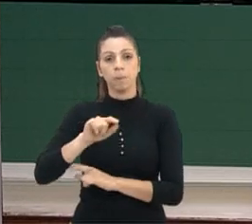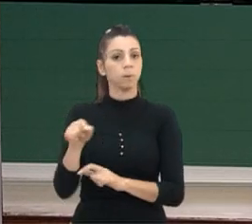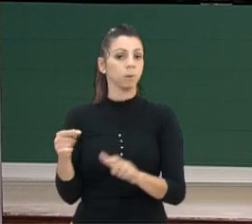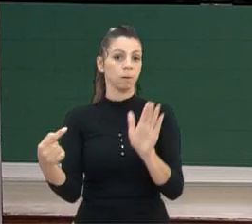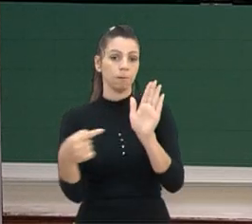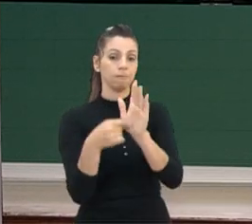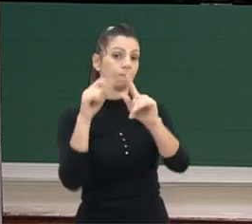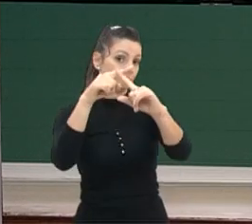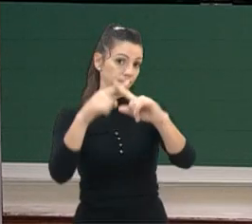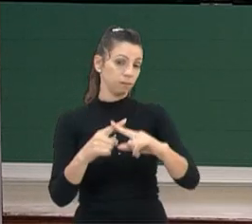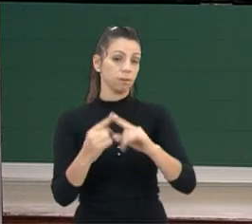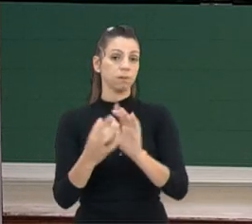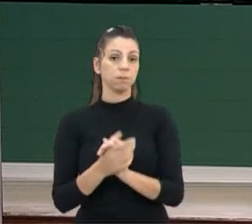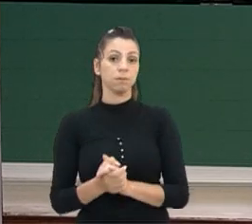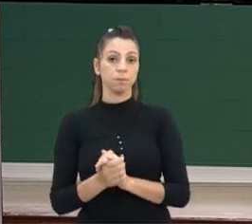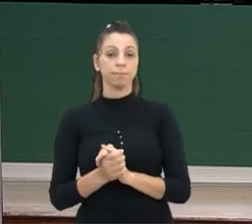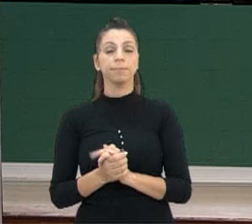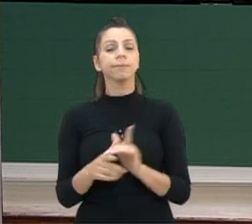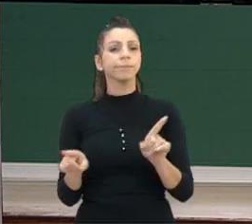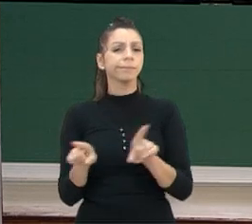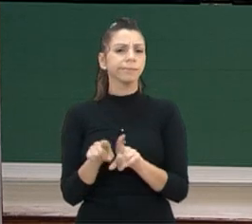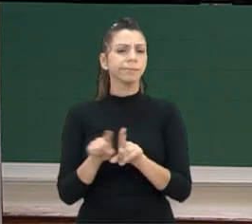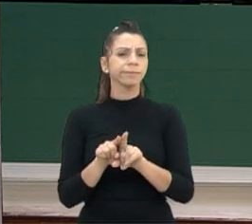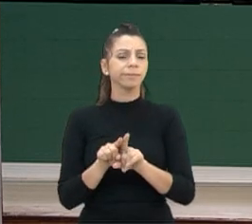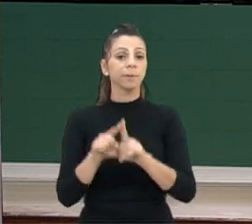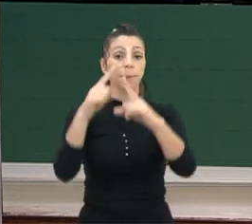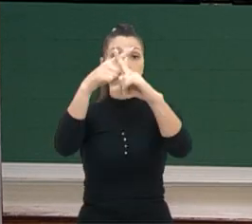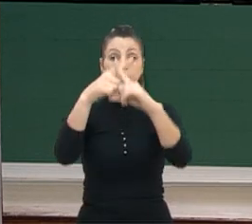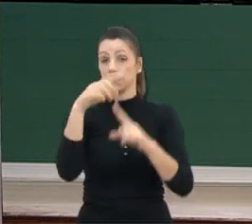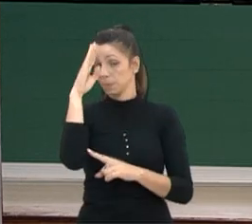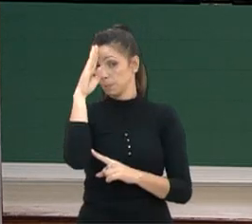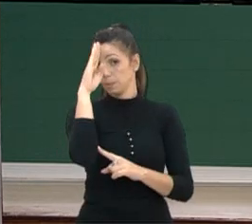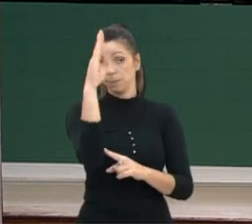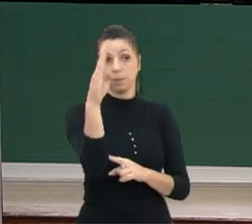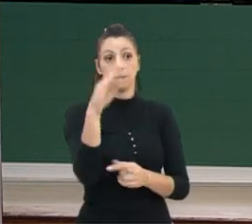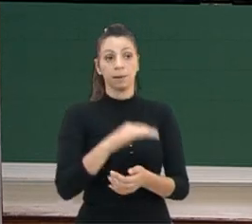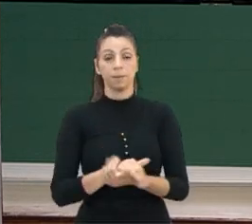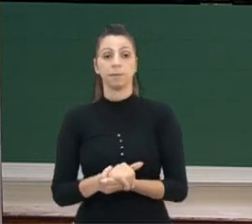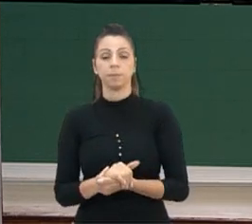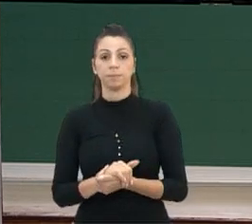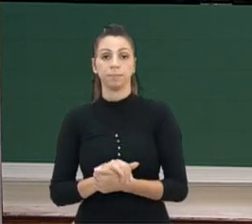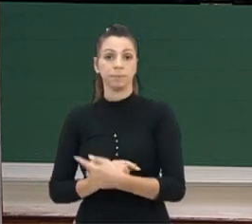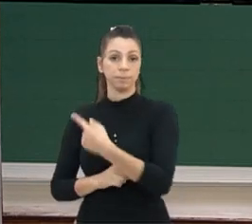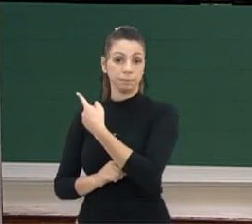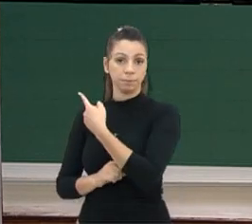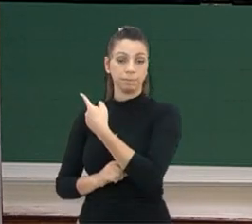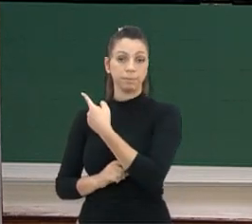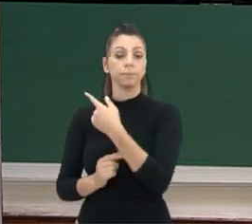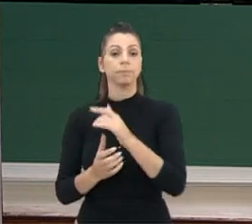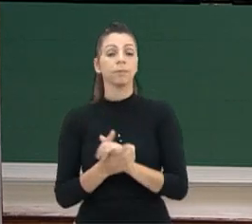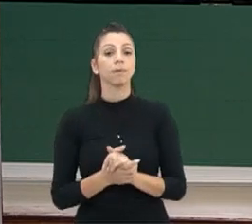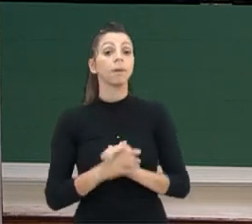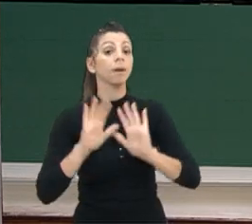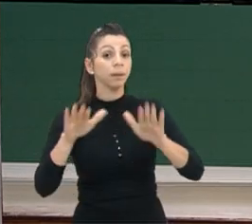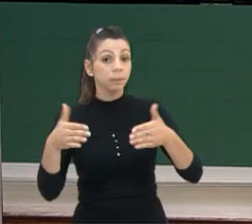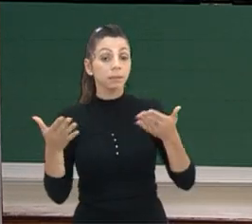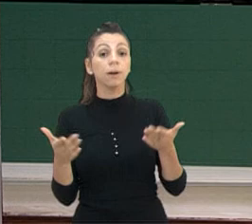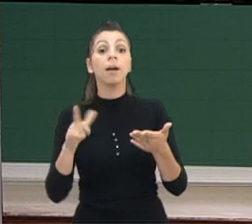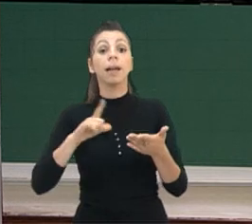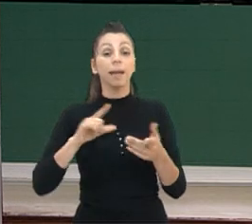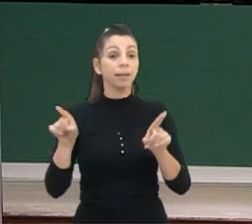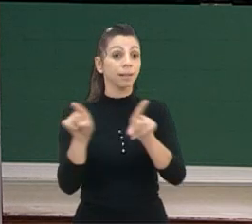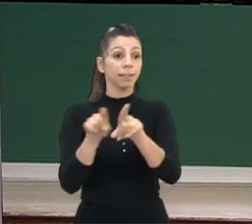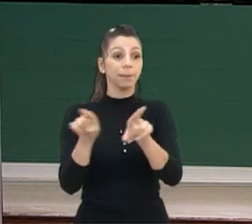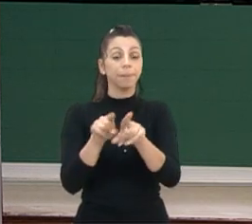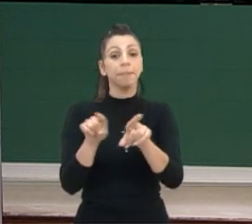vezes. Então, eu tenho uma multiplicação direta, o 5 vezes o m ao quadrado vezes o p vezes o q, portanto, é um monômio